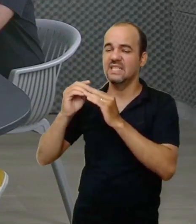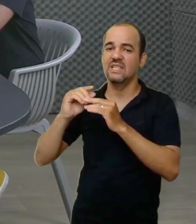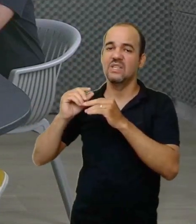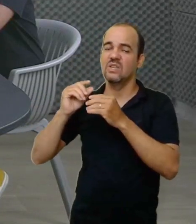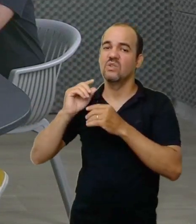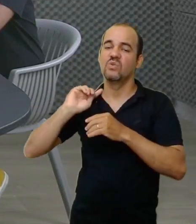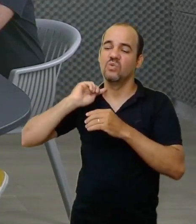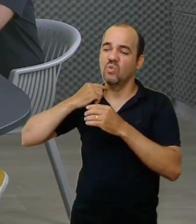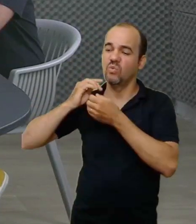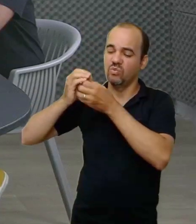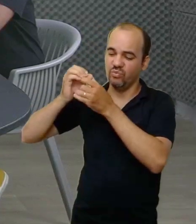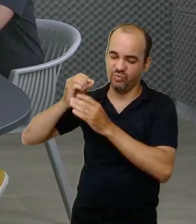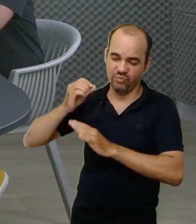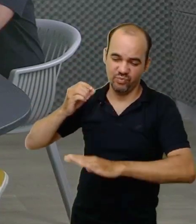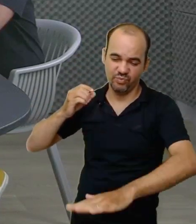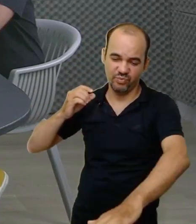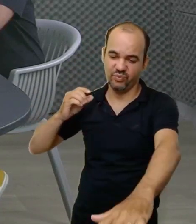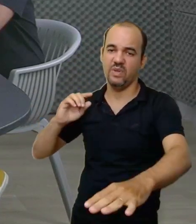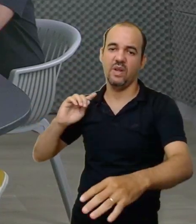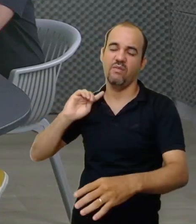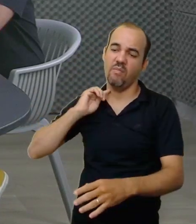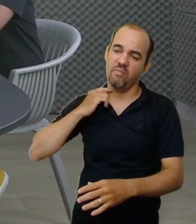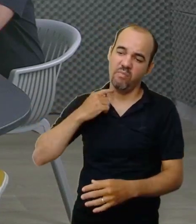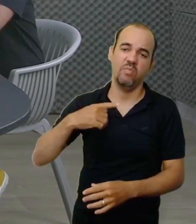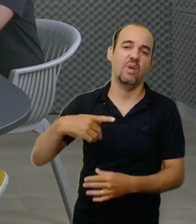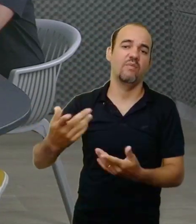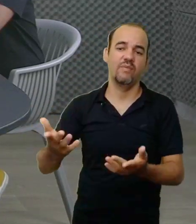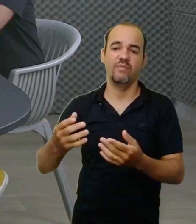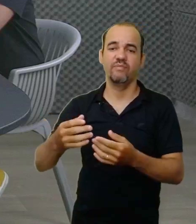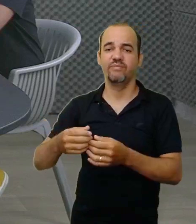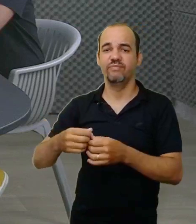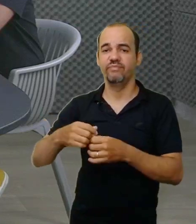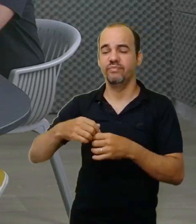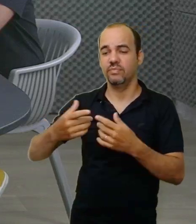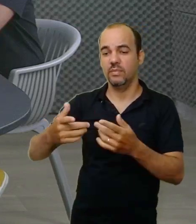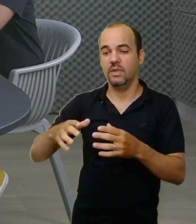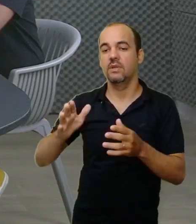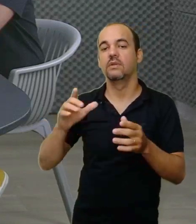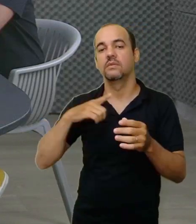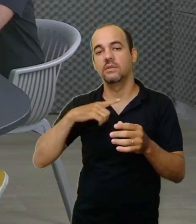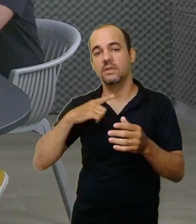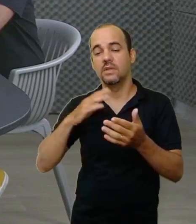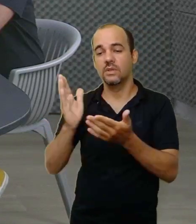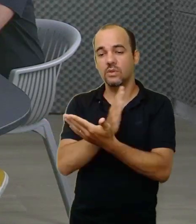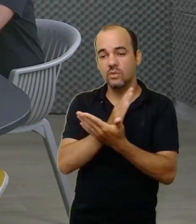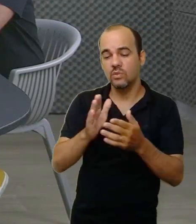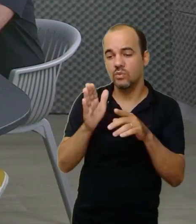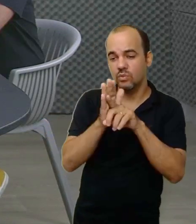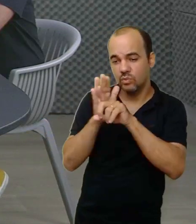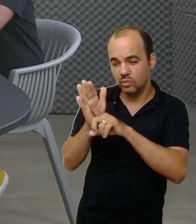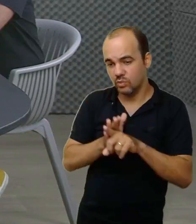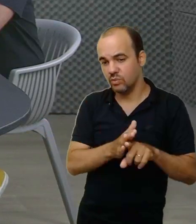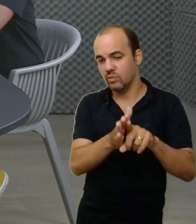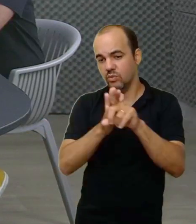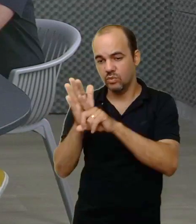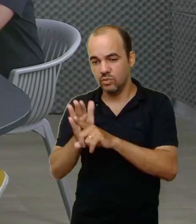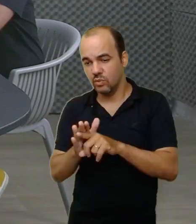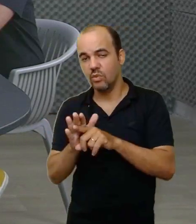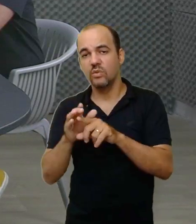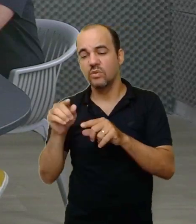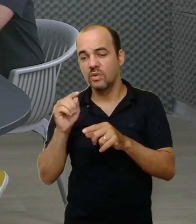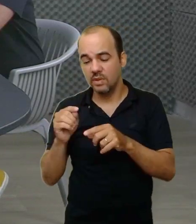vários poluentes, né? Já existem até alguns estudos, né? Não lembro autores, mas que até em relação à